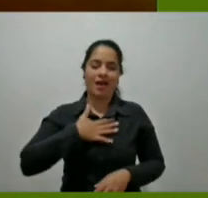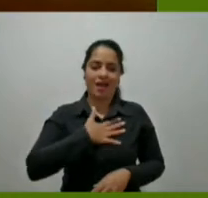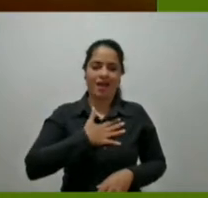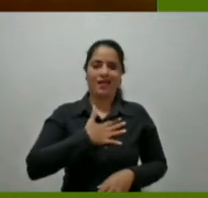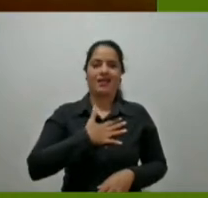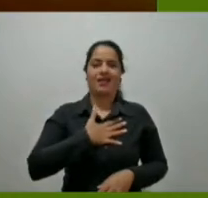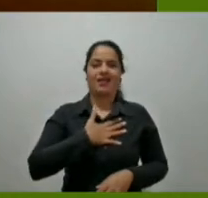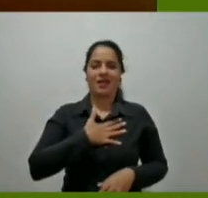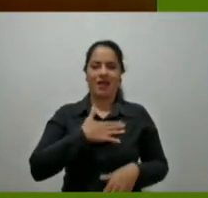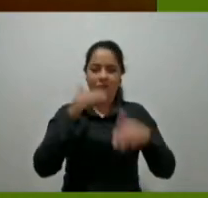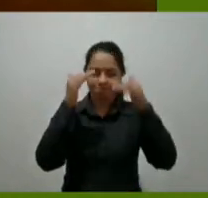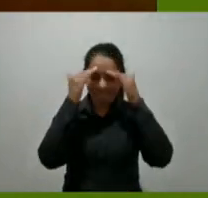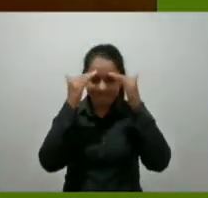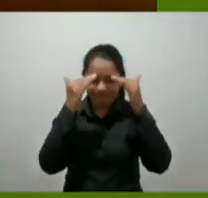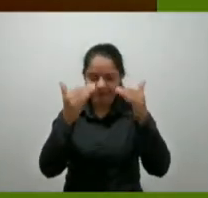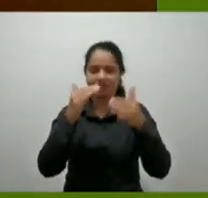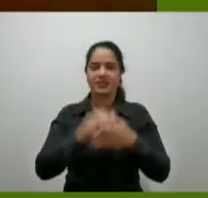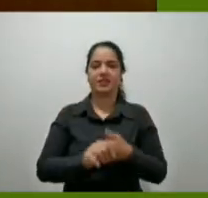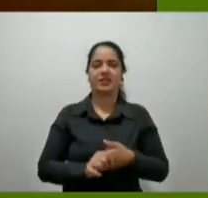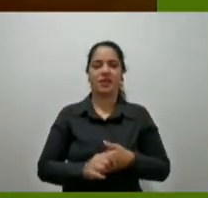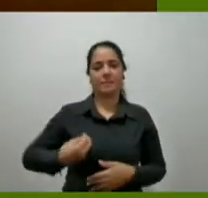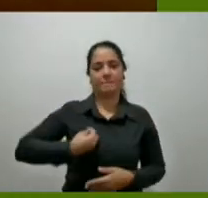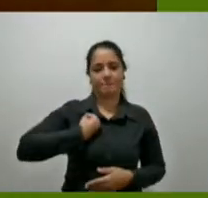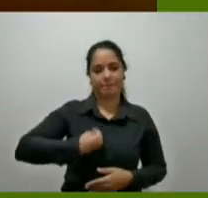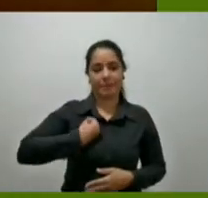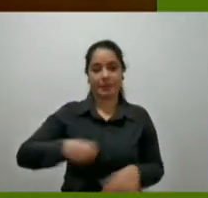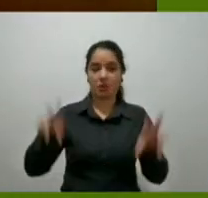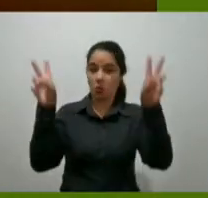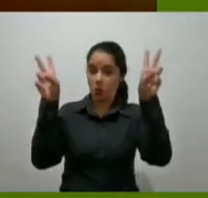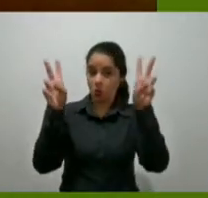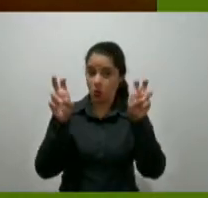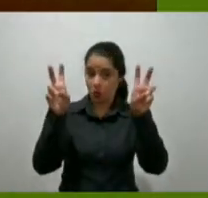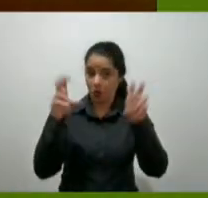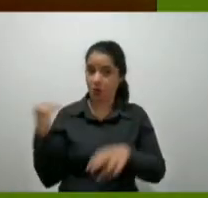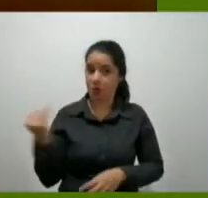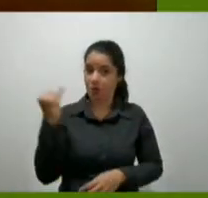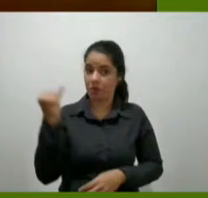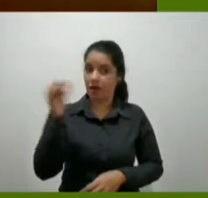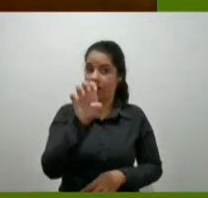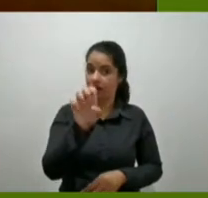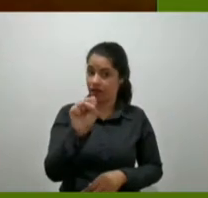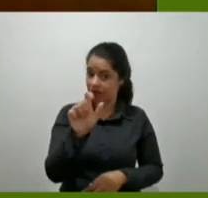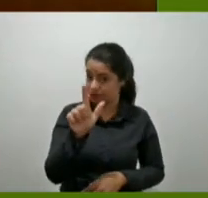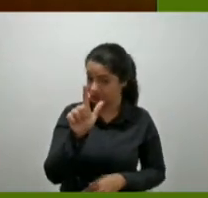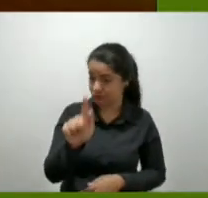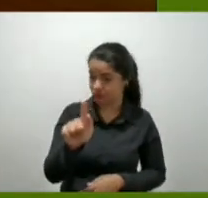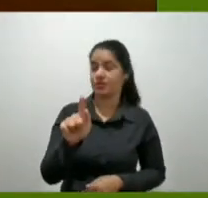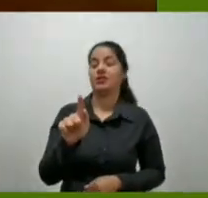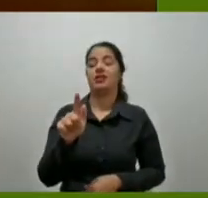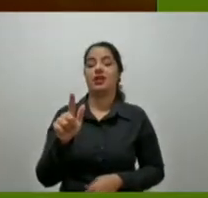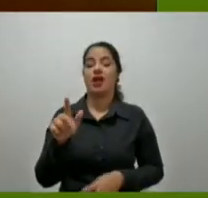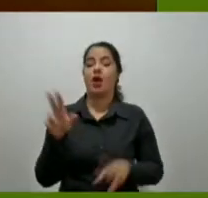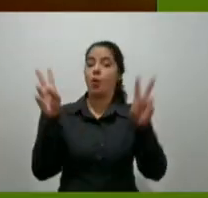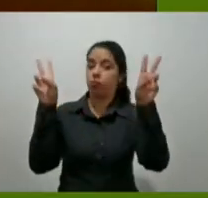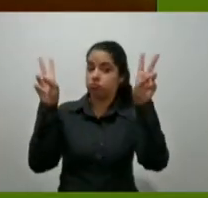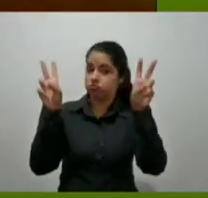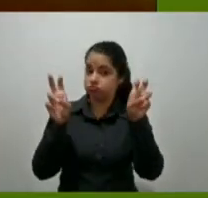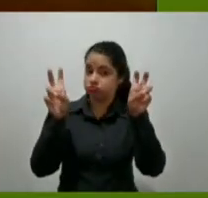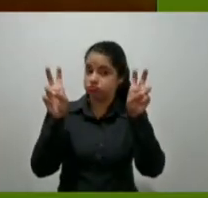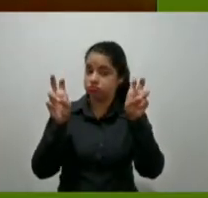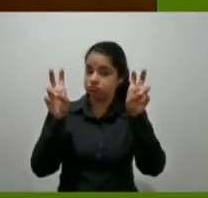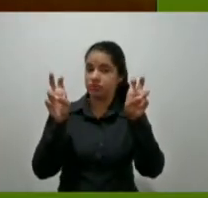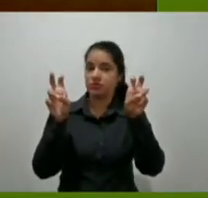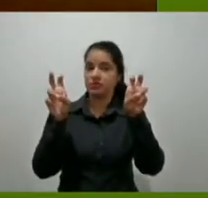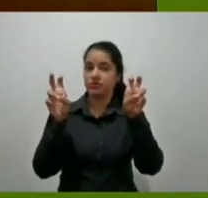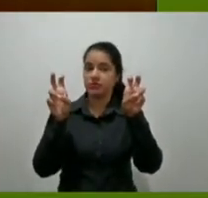por ver, né, que é um tema relevante, o tema ESG. É um tema que, apesar de, nesses últimos